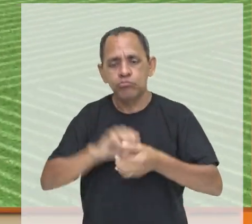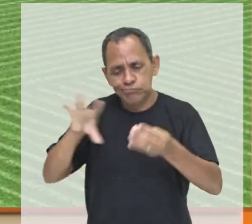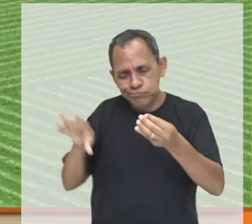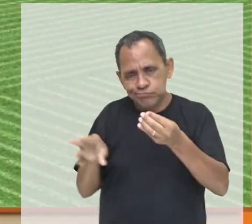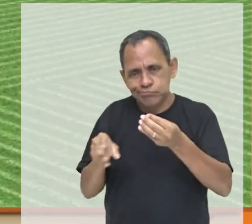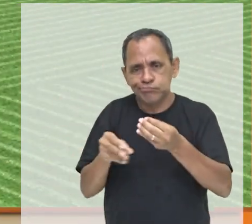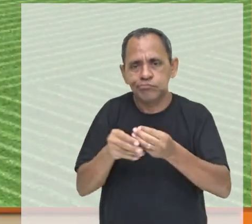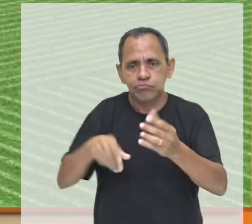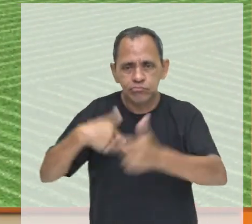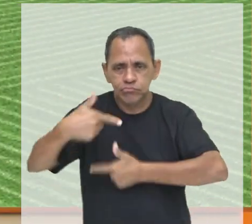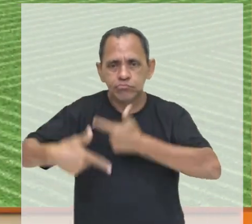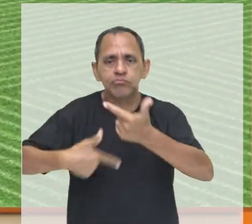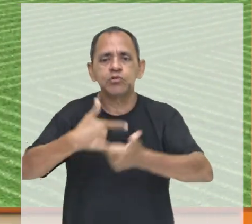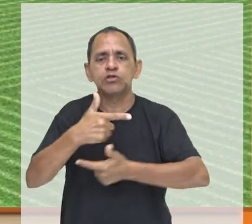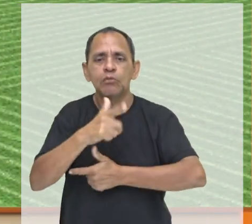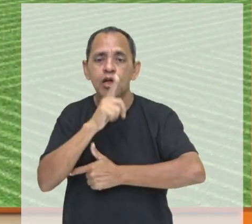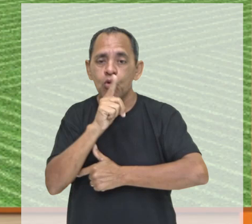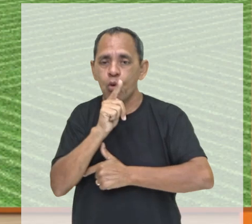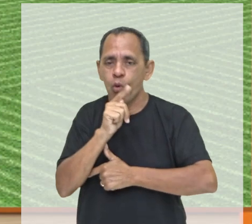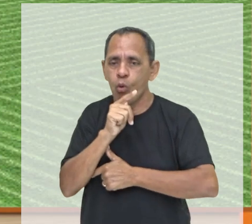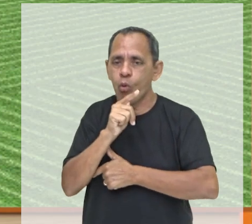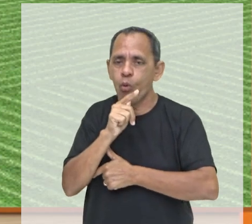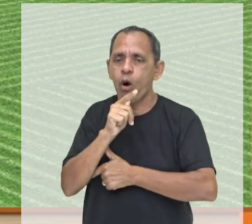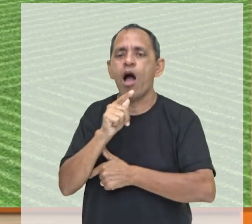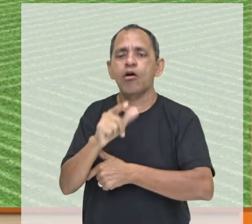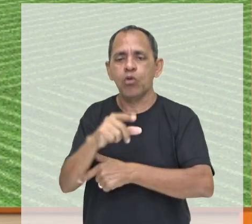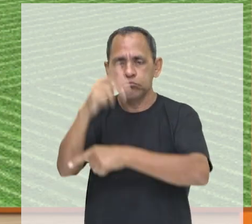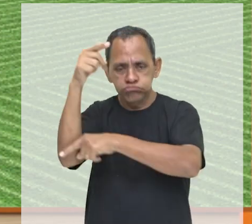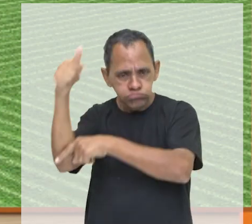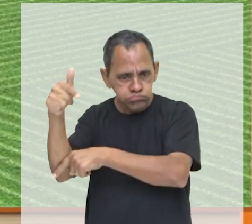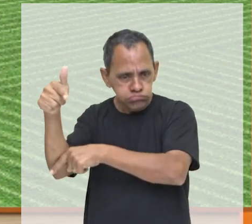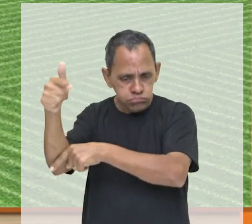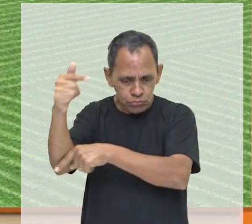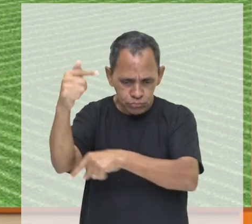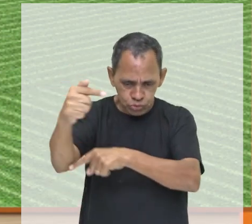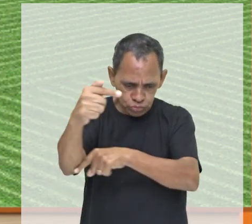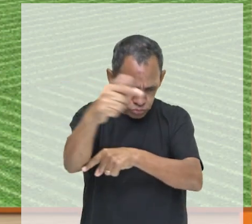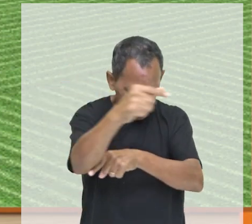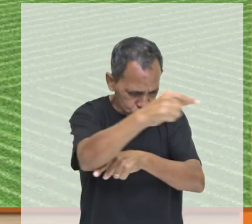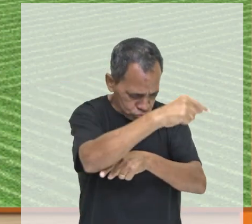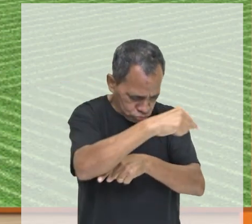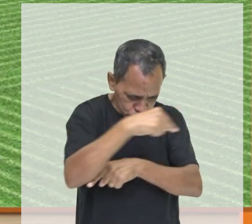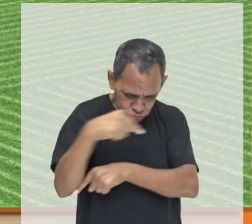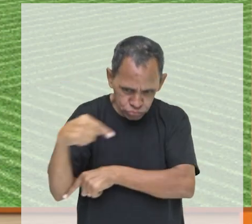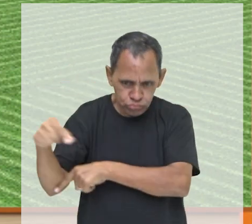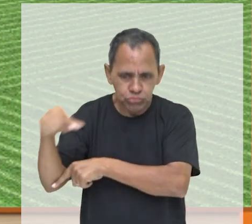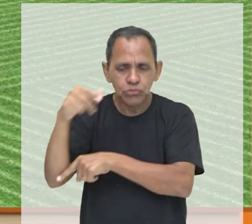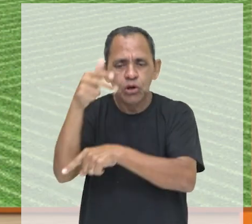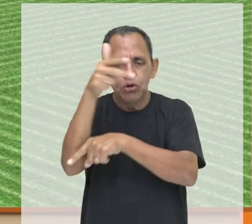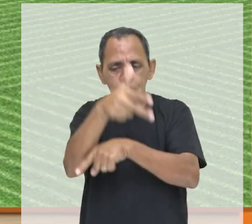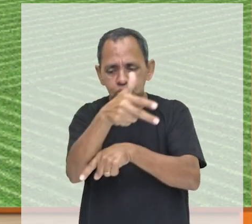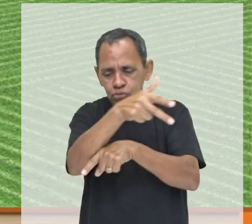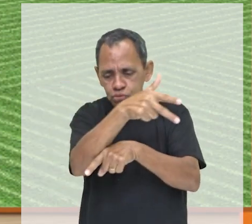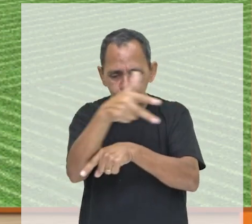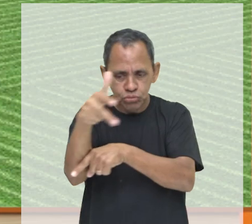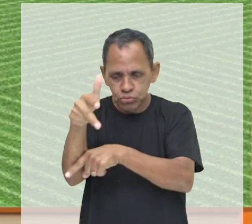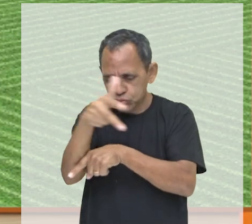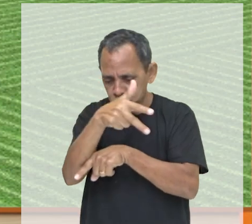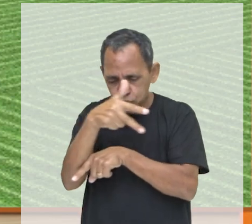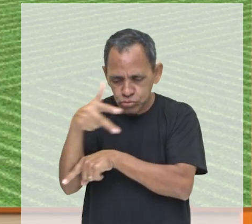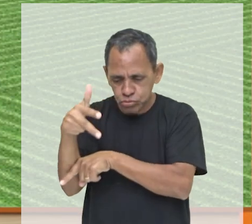trabalho, uma irrigação regular que vai estar aí ajustada às condições climáticas, né? Que aumenta